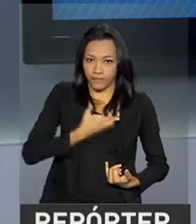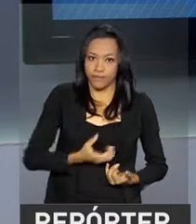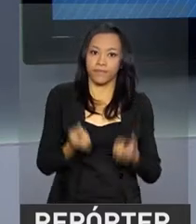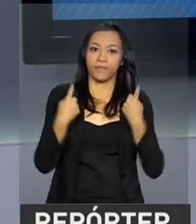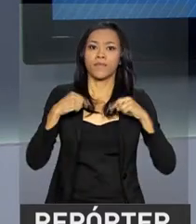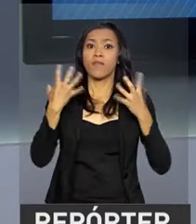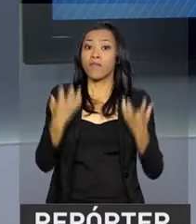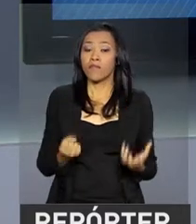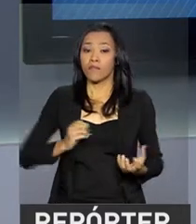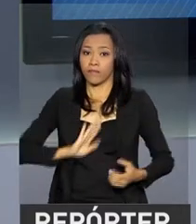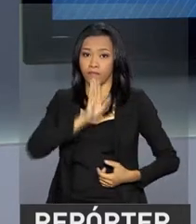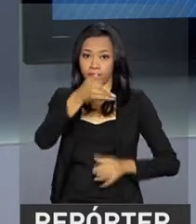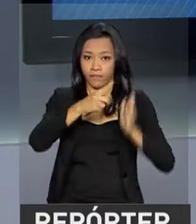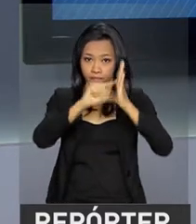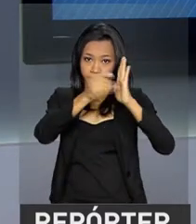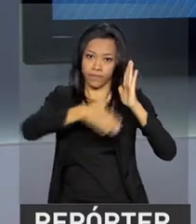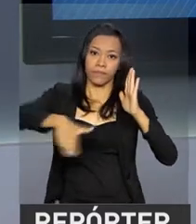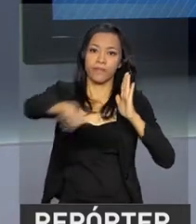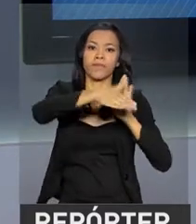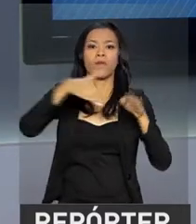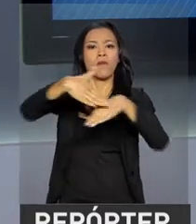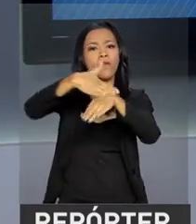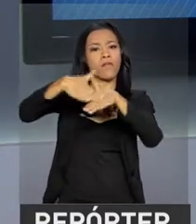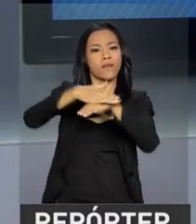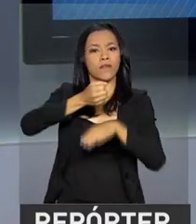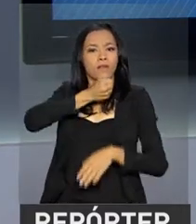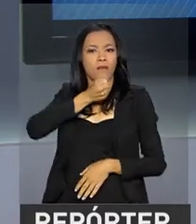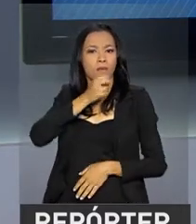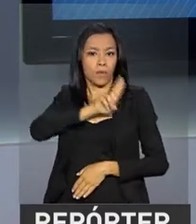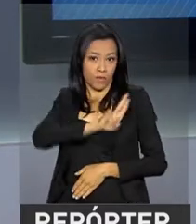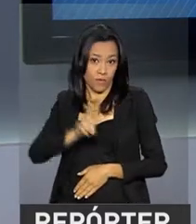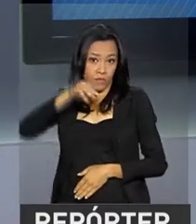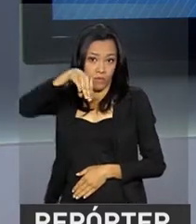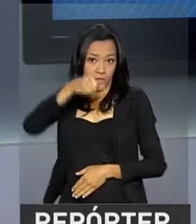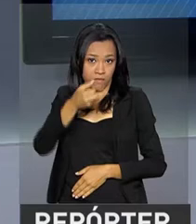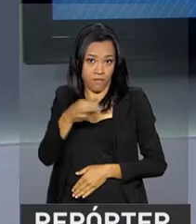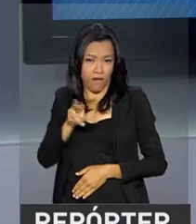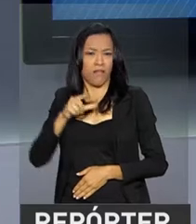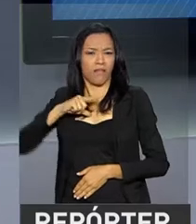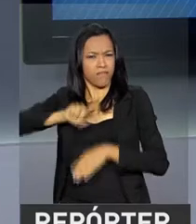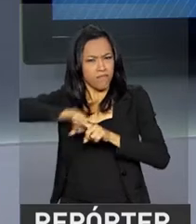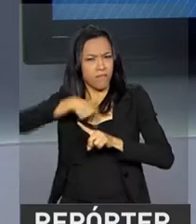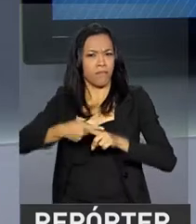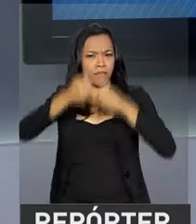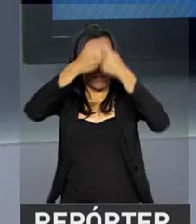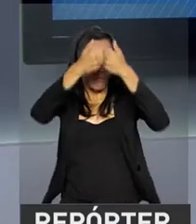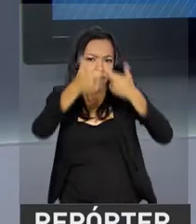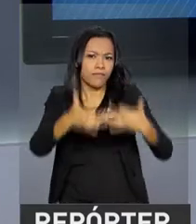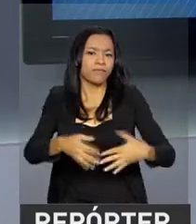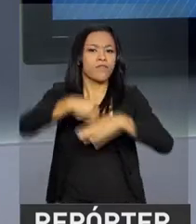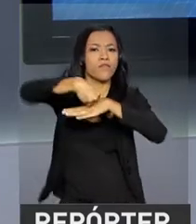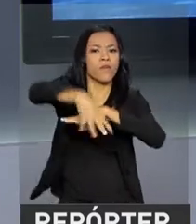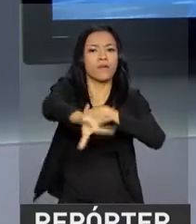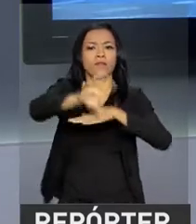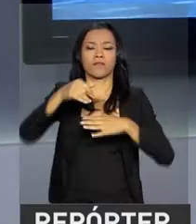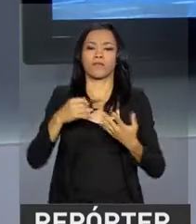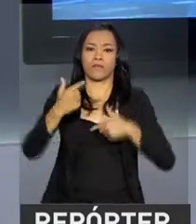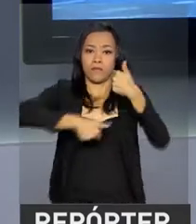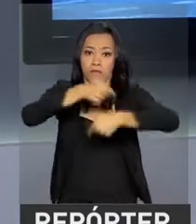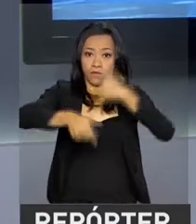vamos até o Palácio do Planalto conversar ao vivo com a repórter Mara Kenupi, que tem as informações da agenda do presidente Michel